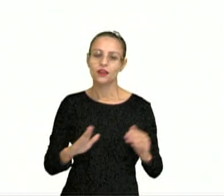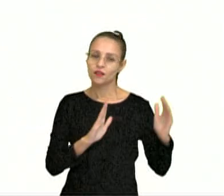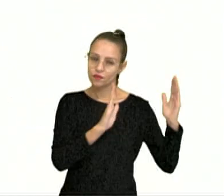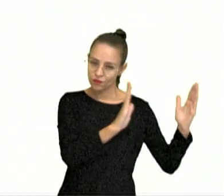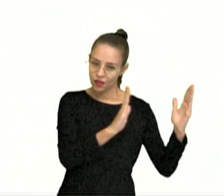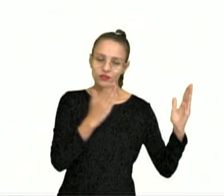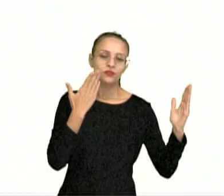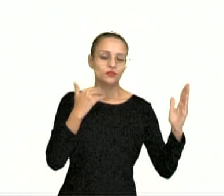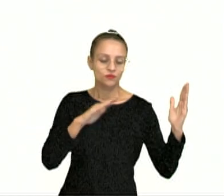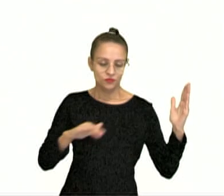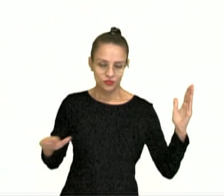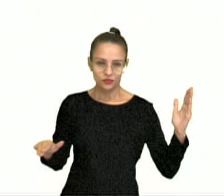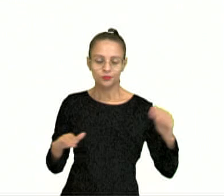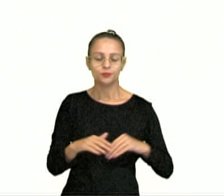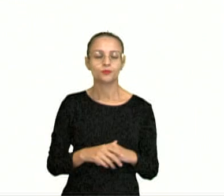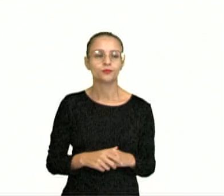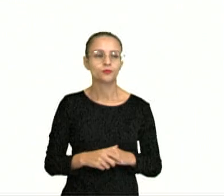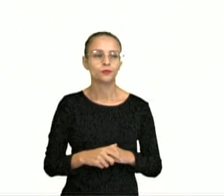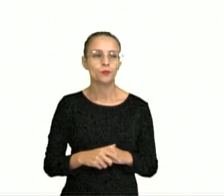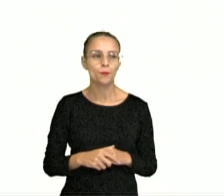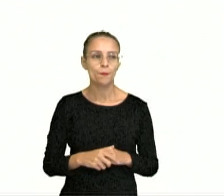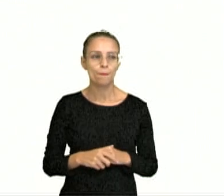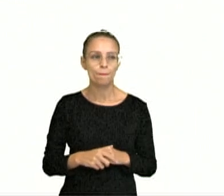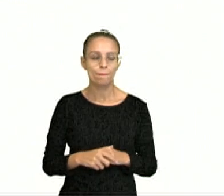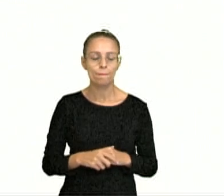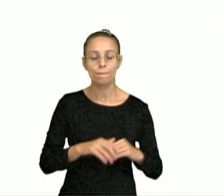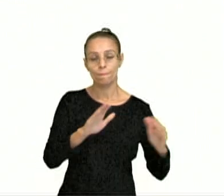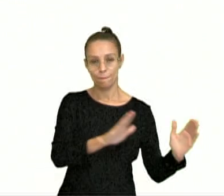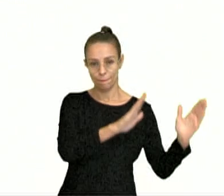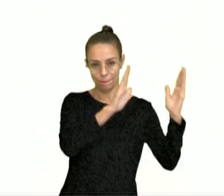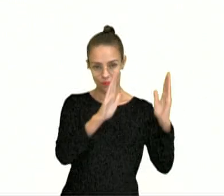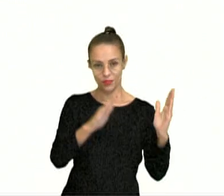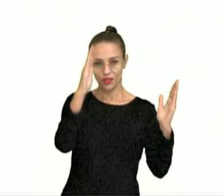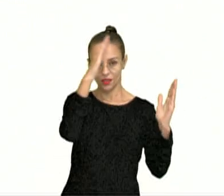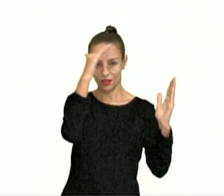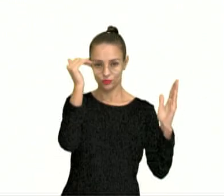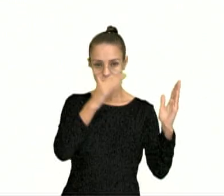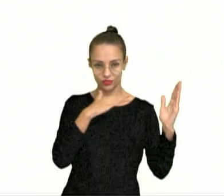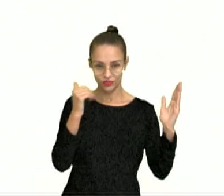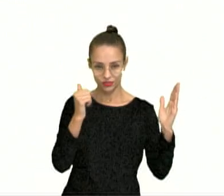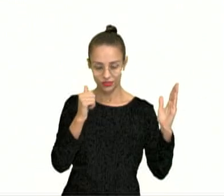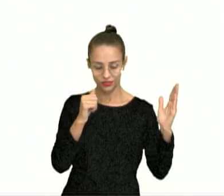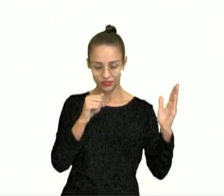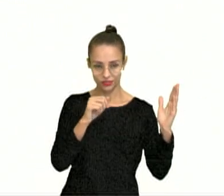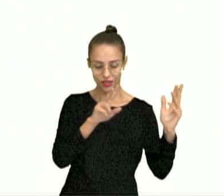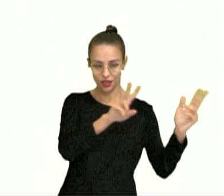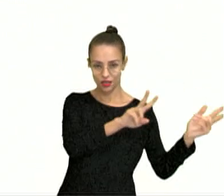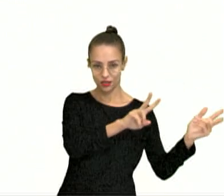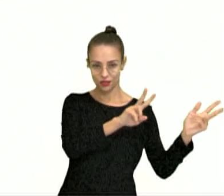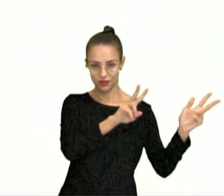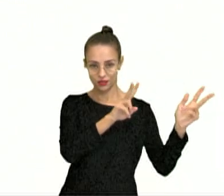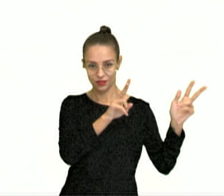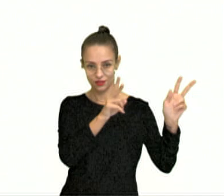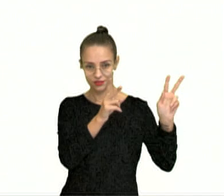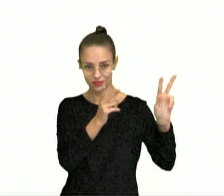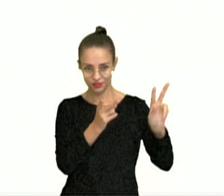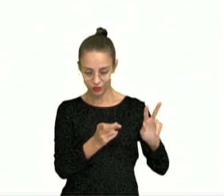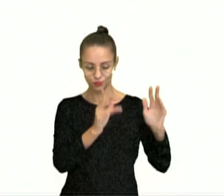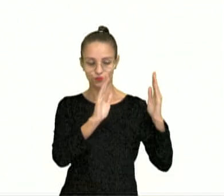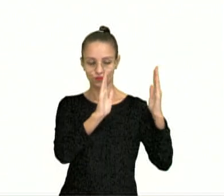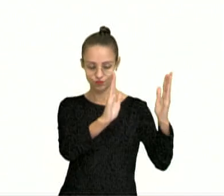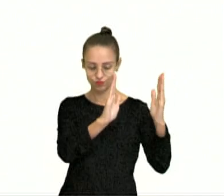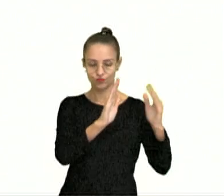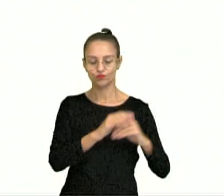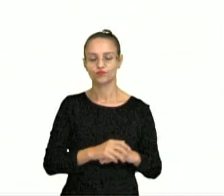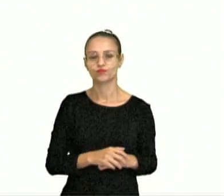fase da infância. A adolescência é a fase de transição entre a infância e o